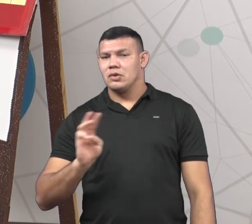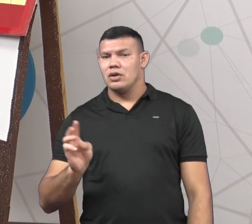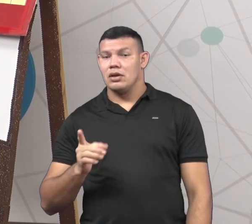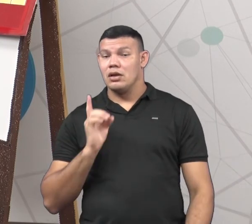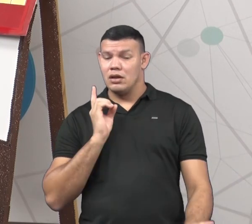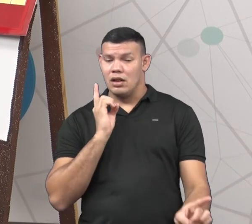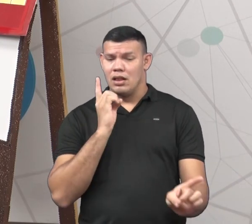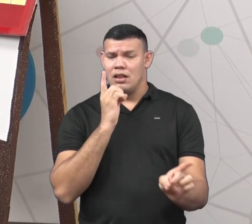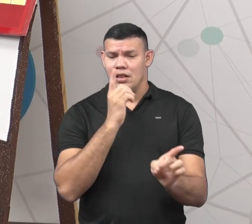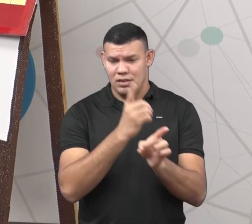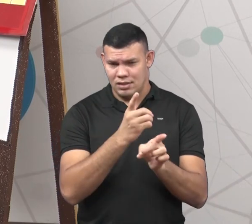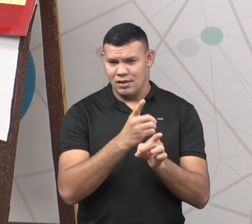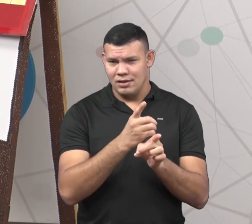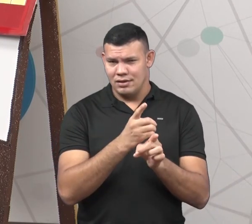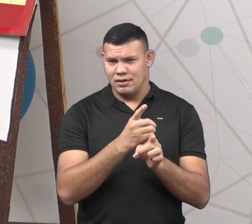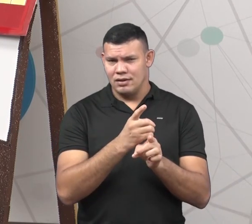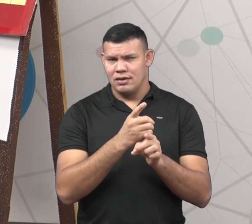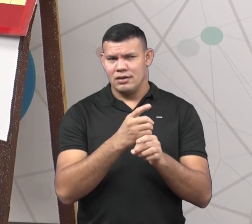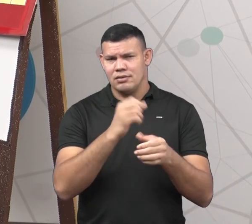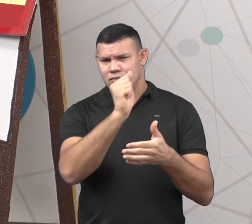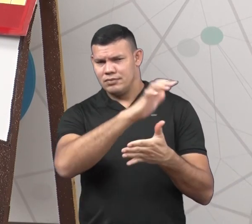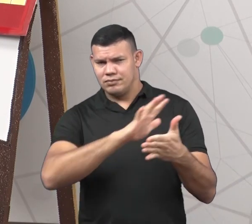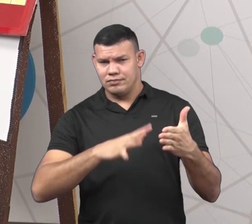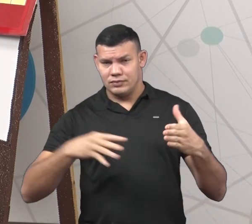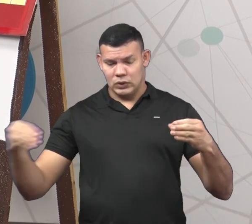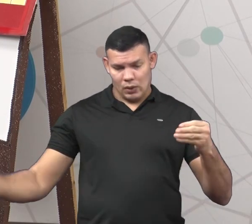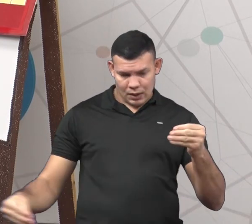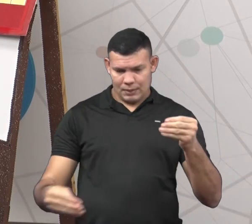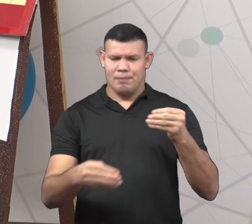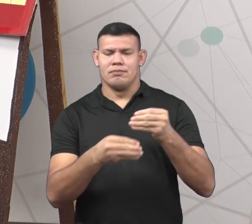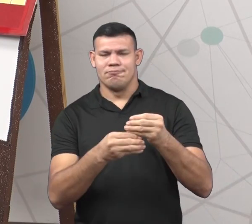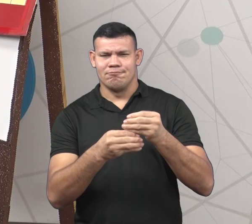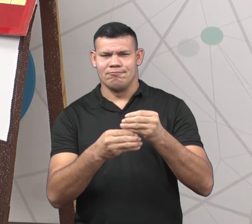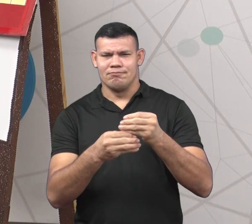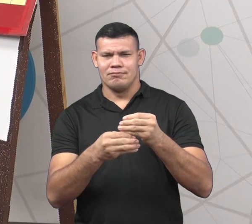encontrar atividades complementares para que você possa